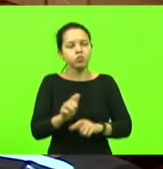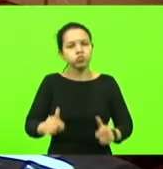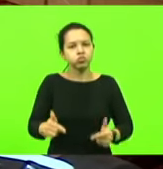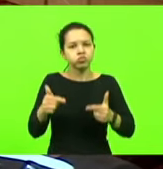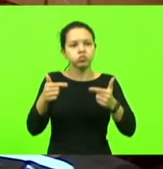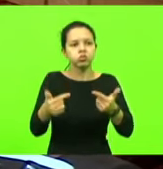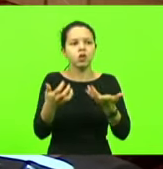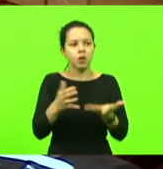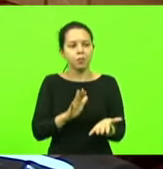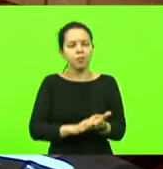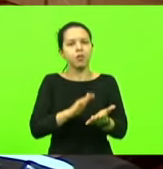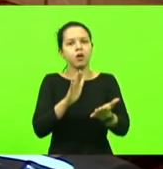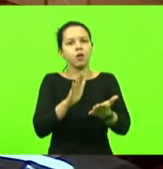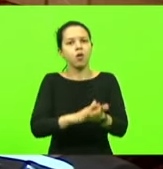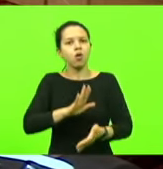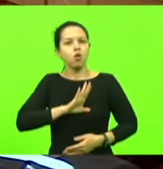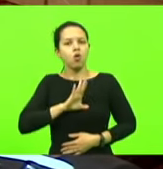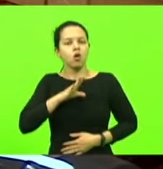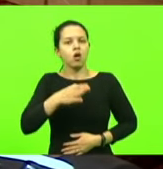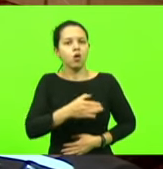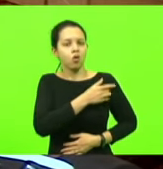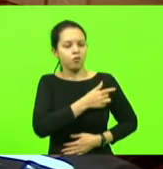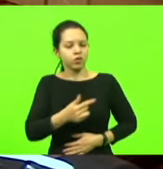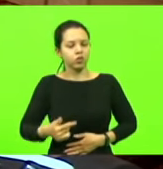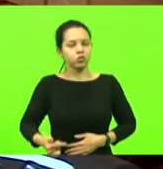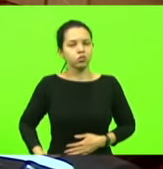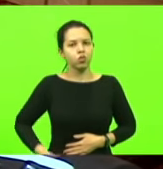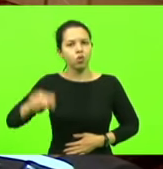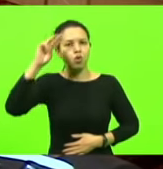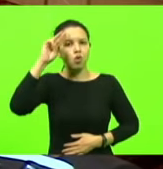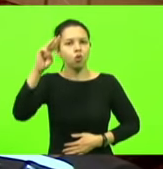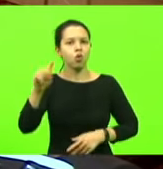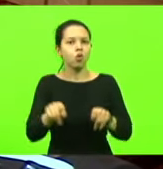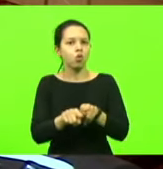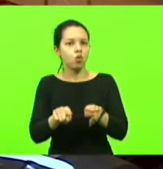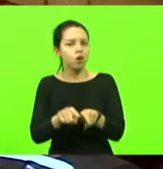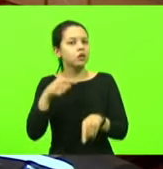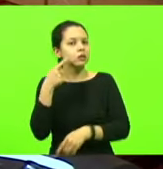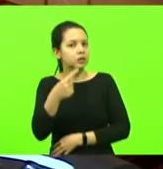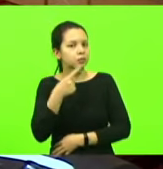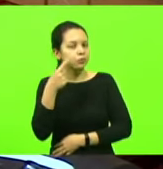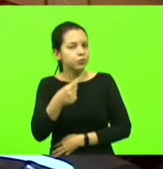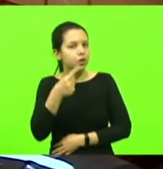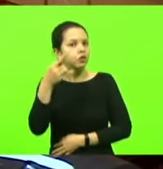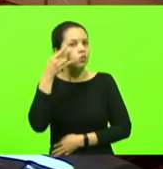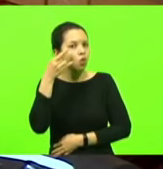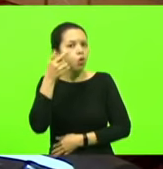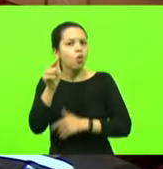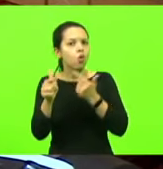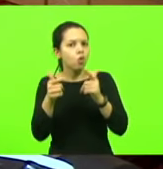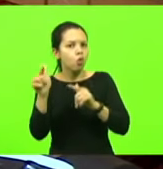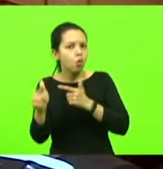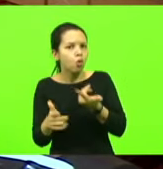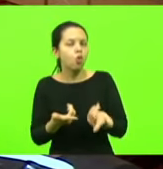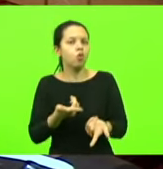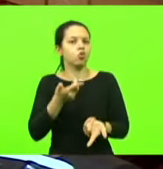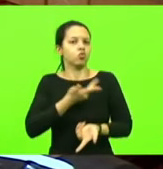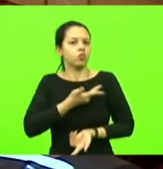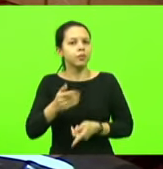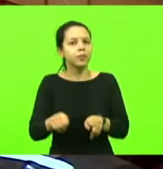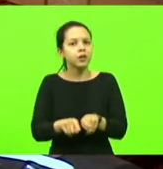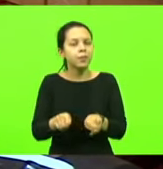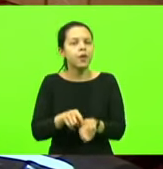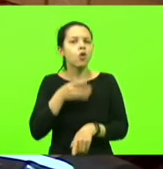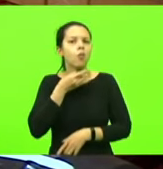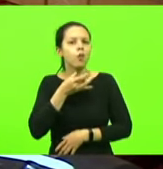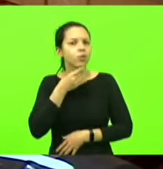quero parabenizar a coragem do governador Moisés e do deputado Mauro de Nadal, com outros colegas, o deputado Cobalcini, eu não lembro